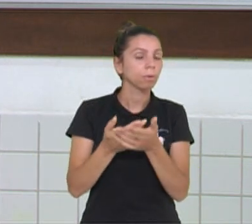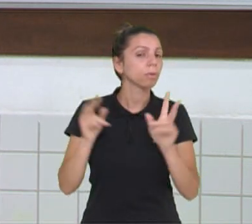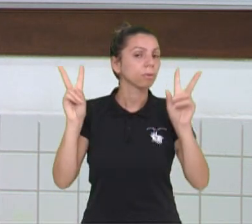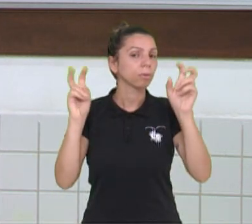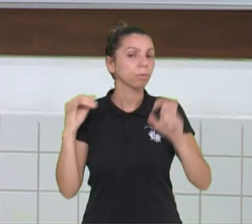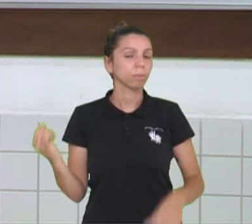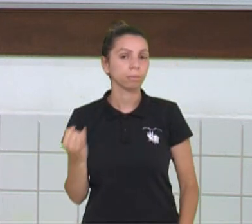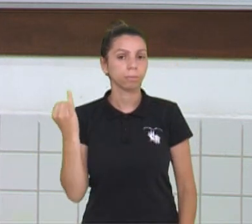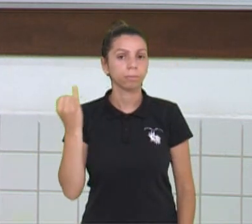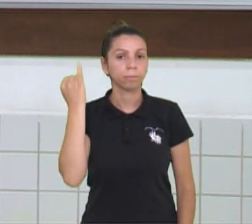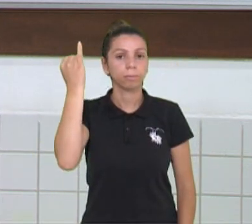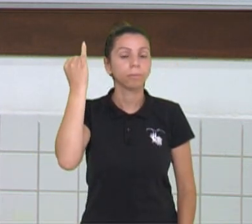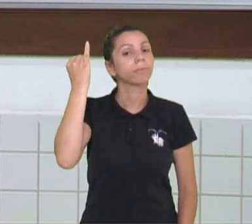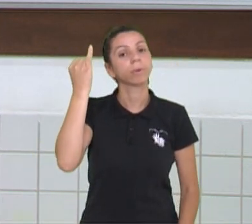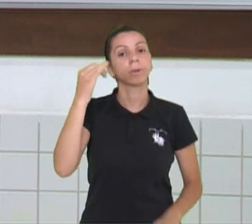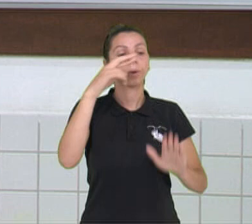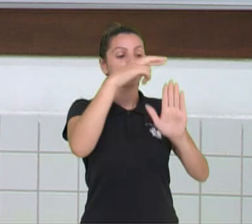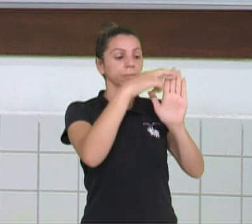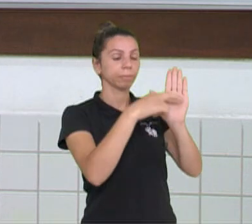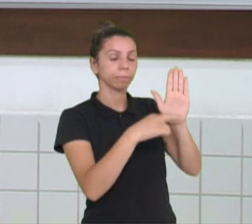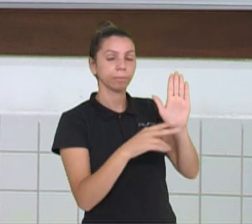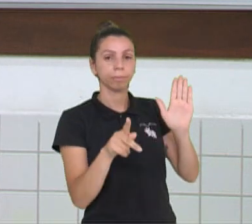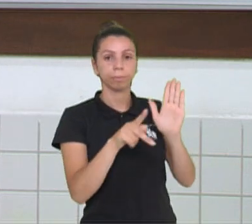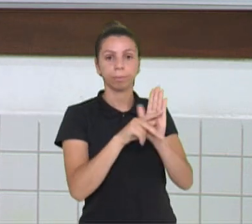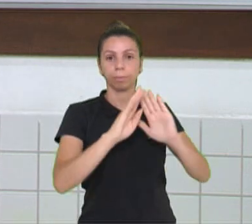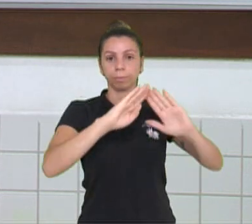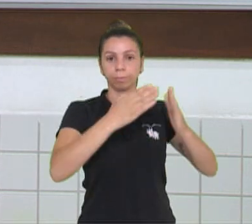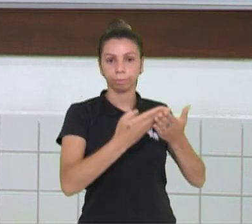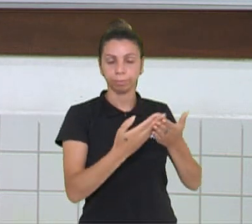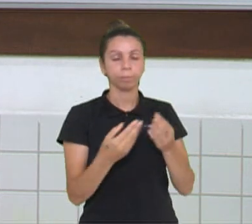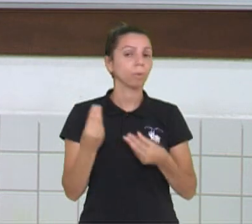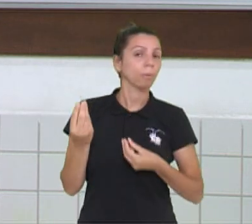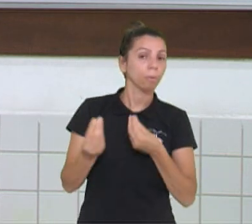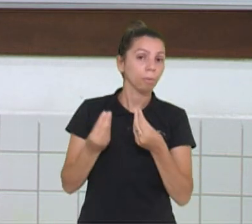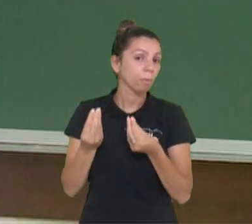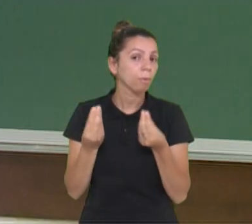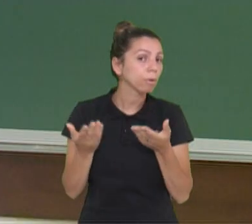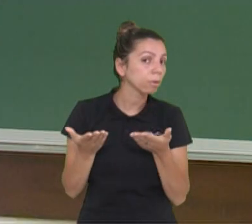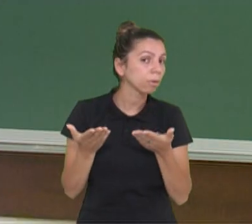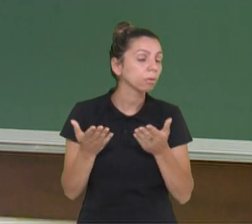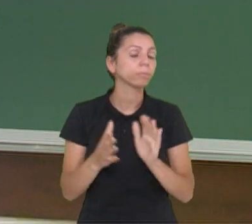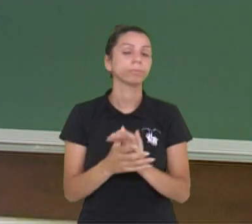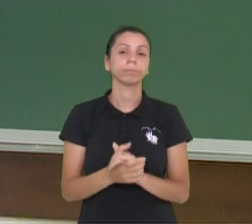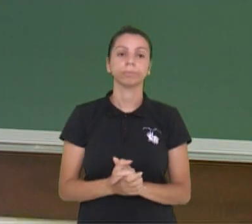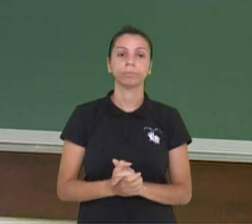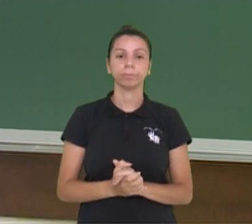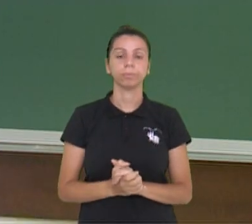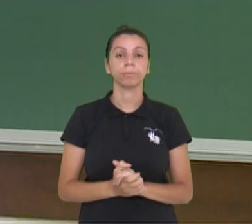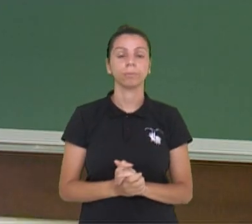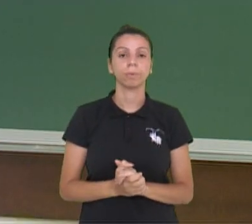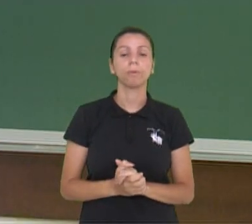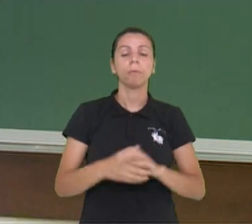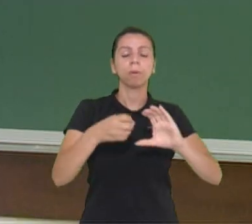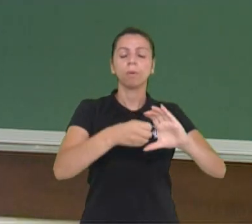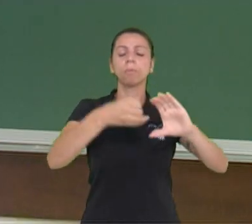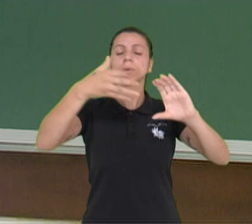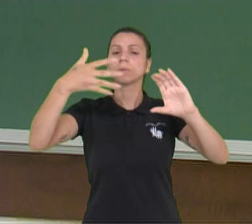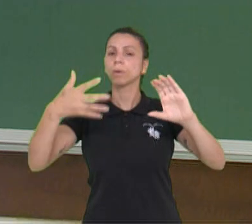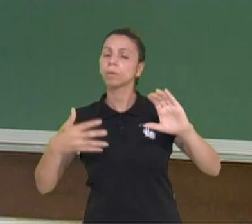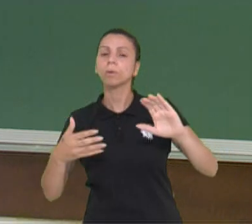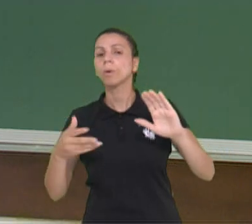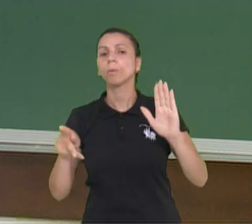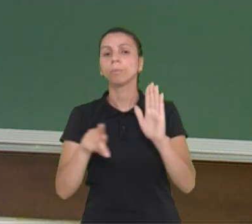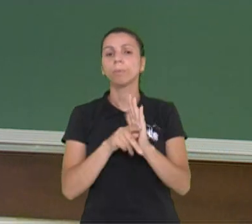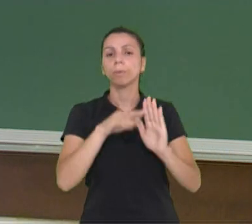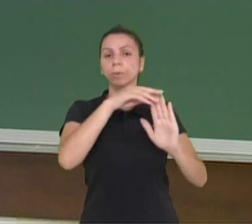muito importante que é o regimento escolar. Então, o que nós vamos fazer na aula de hoje? Nós vamos falar sobre alguns aspectos do